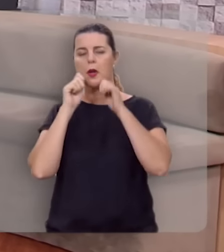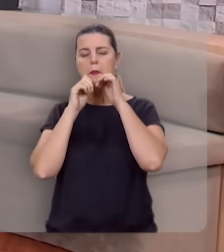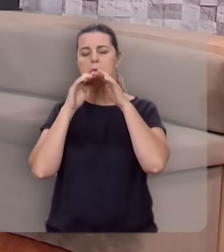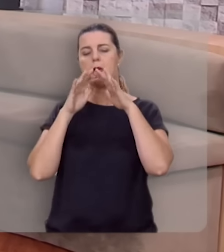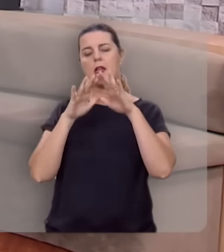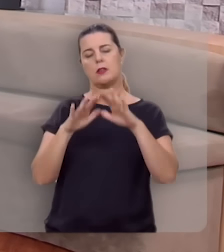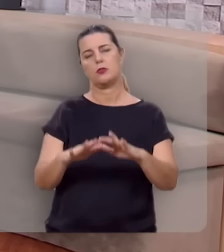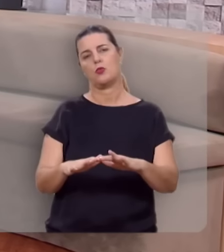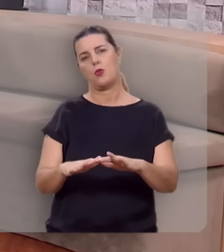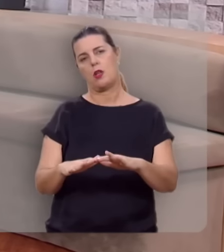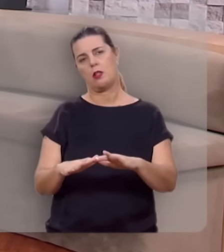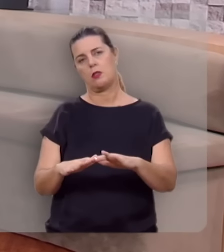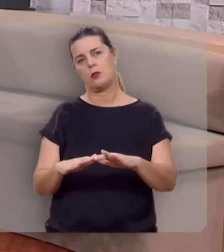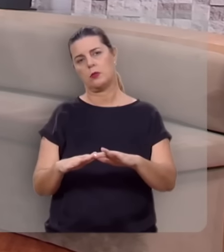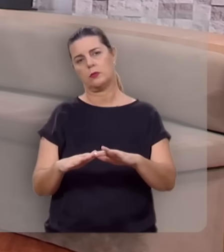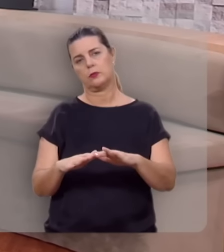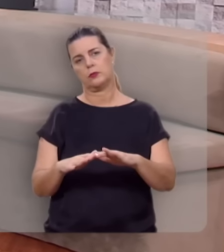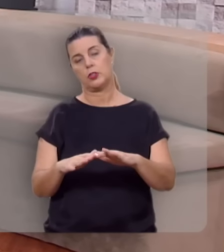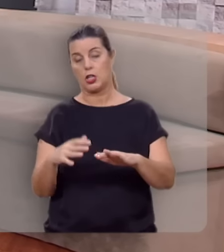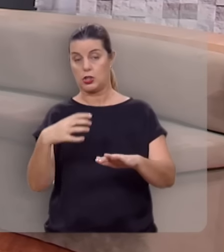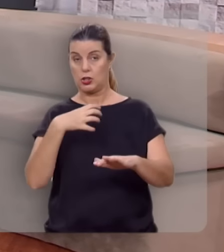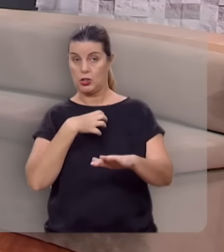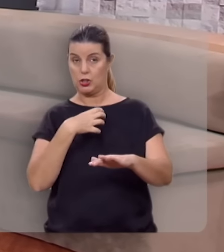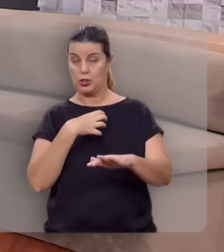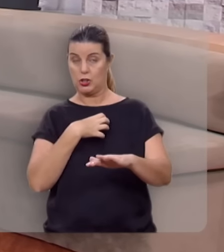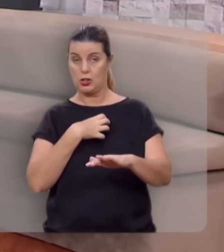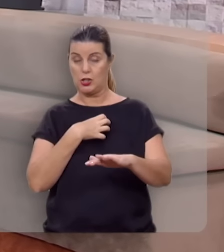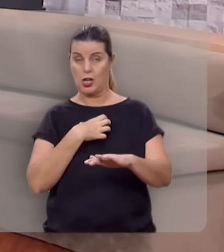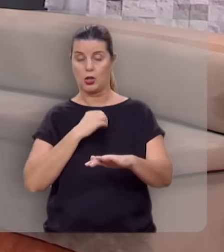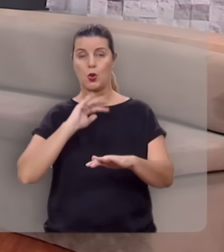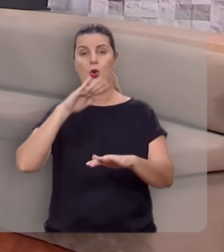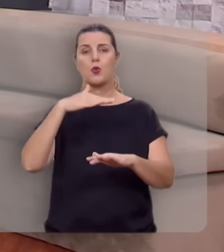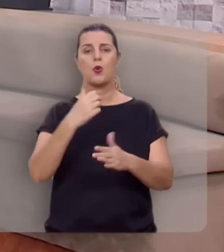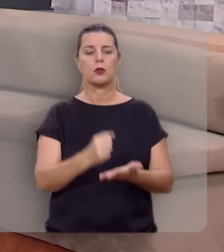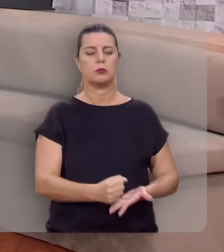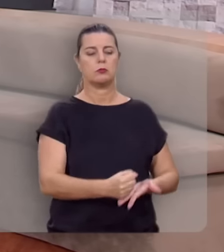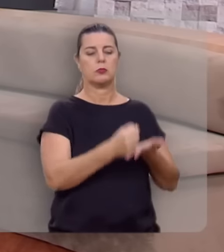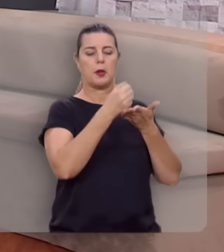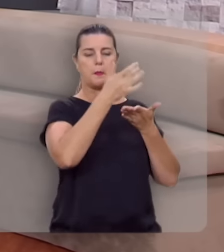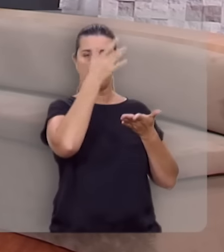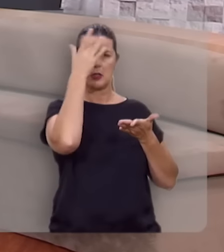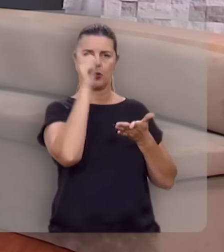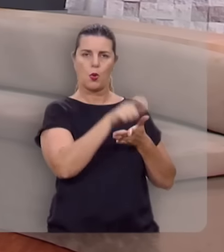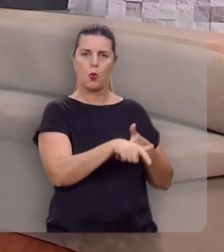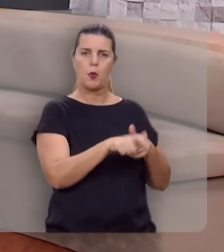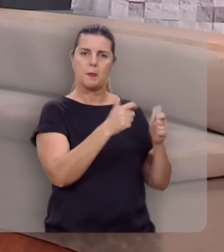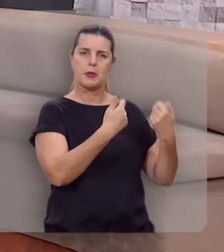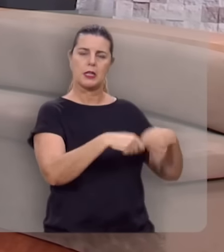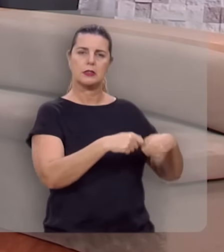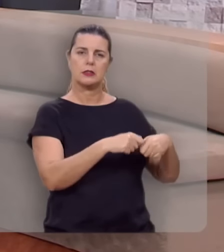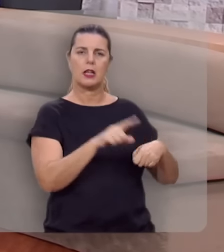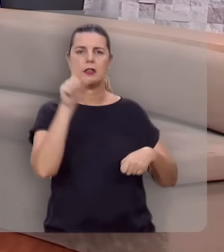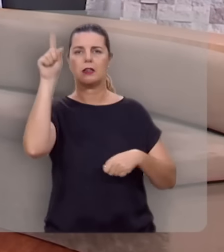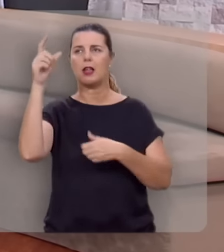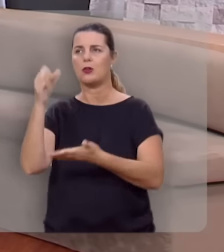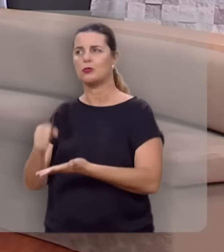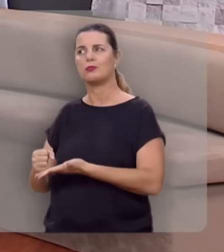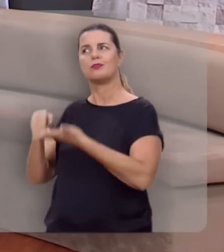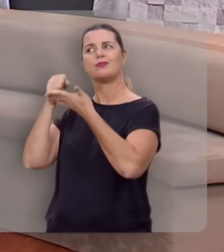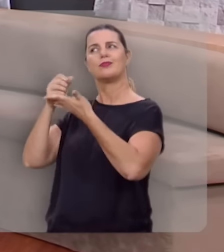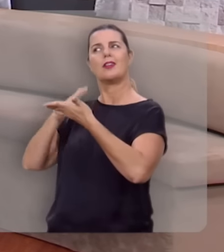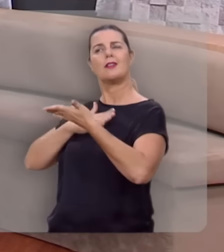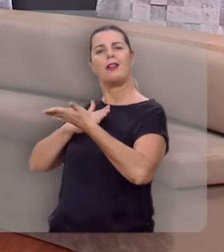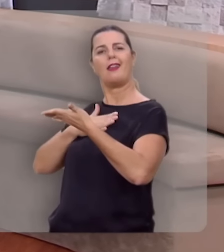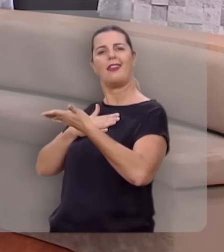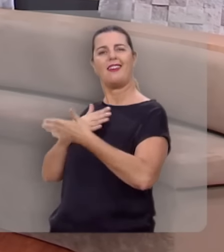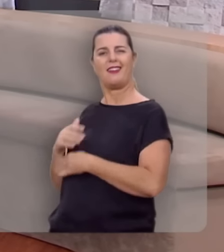um abençoador. De tal maneira que, quando você acode o necessitado, Deus